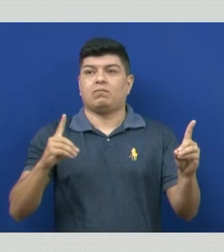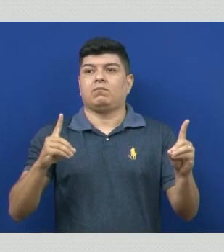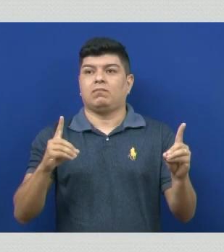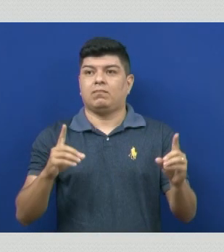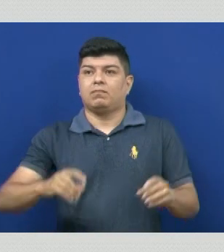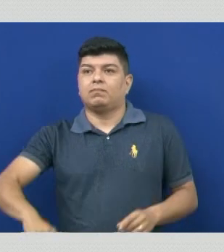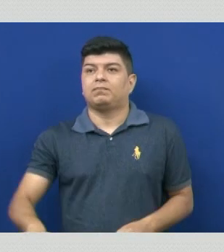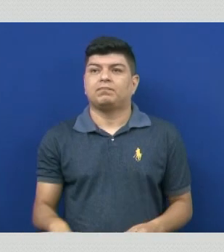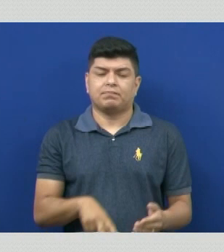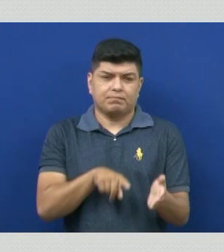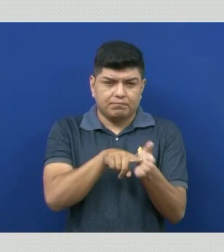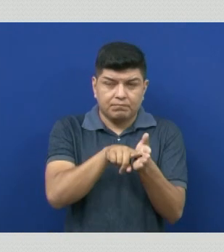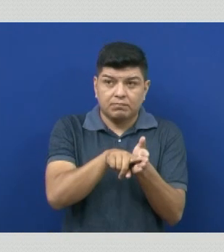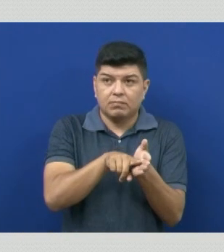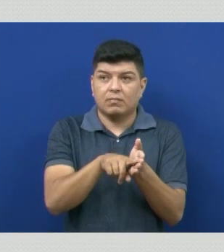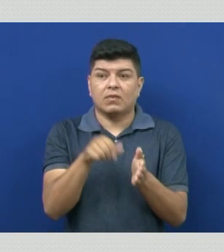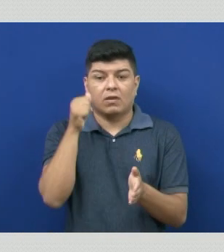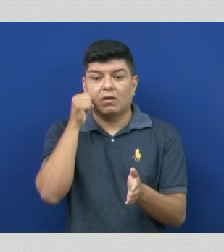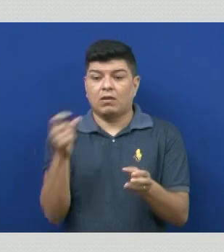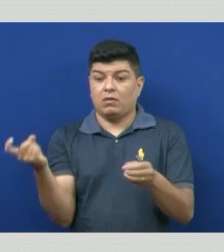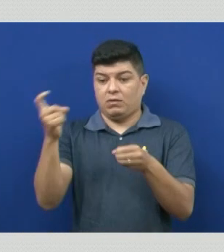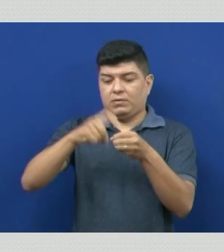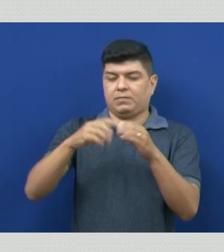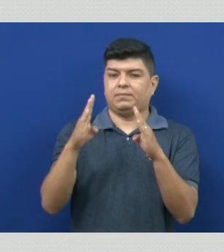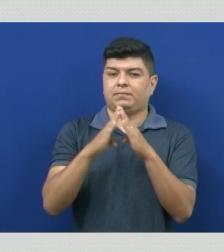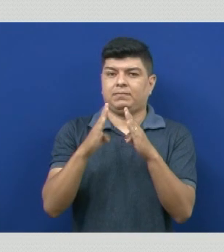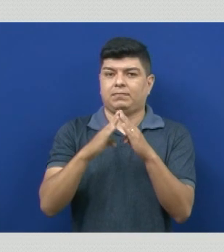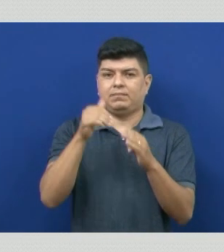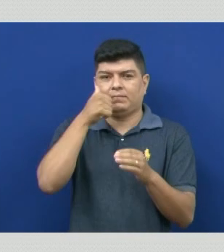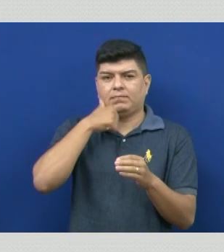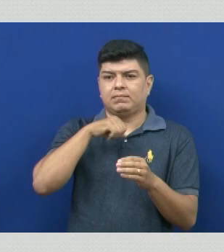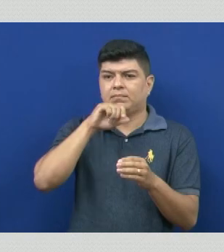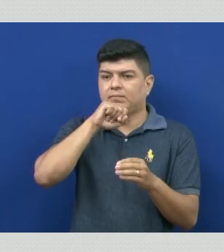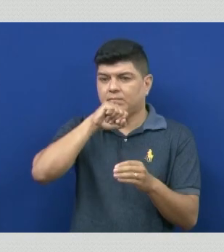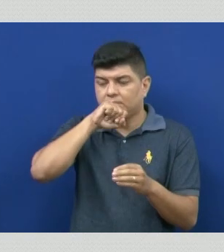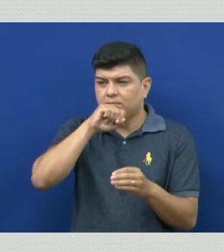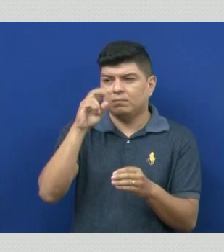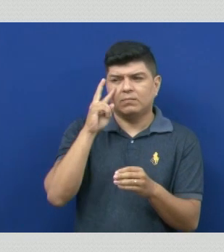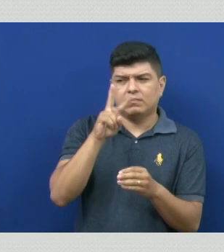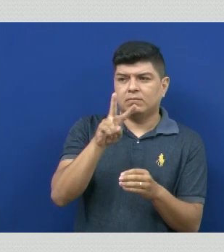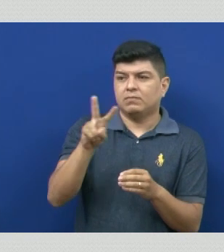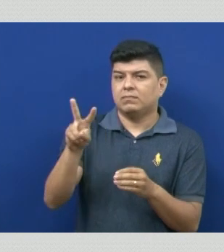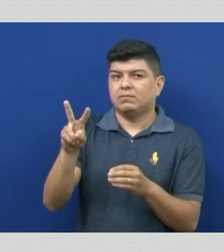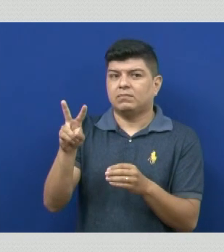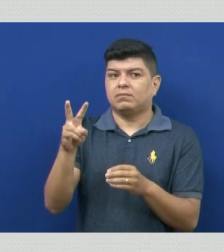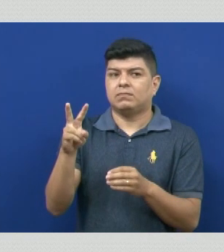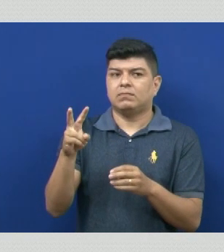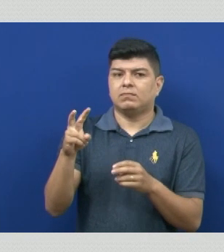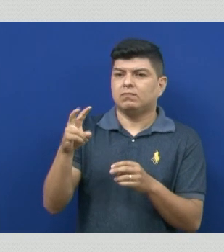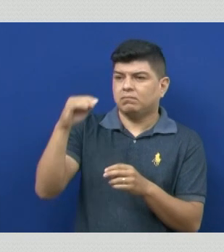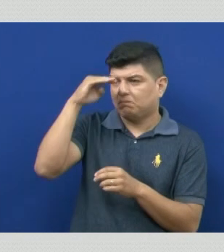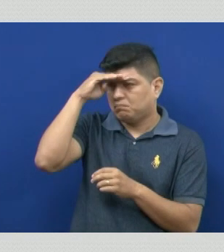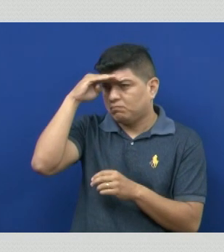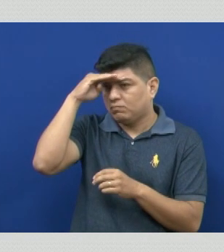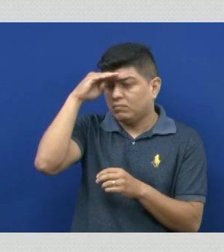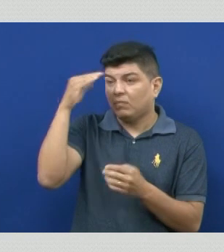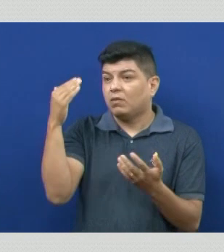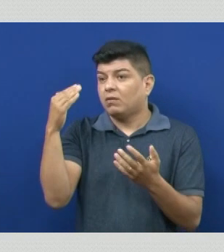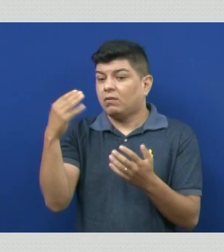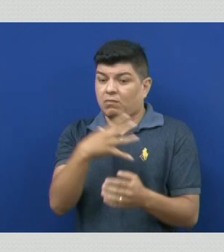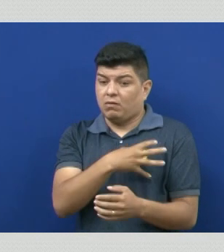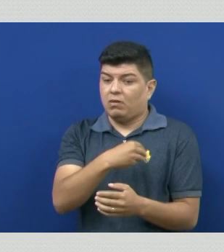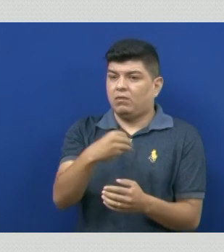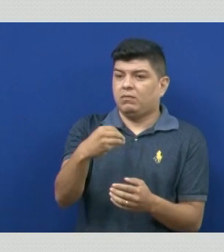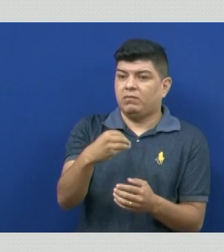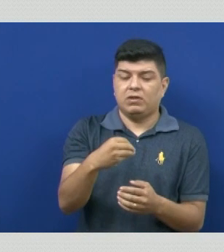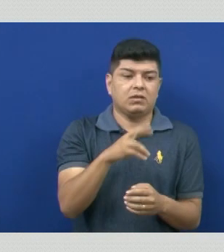Mais uma análise. A moça voltou para casa e assim que a mãe a avistou, já lhe gritou de longe: "Então, minha filha! Então,